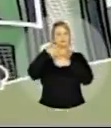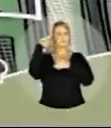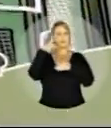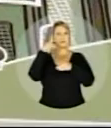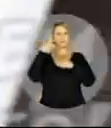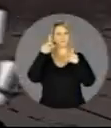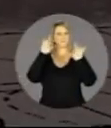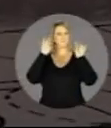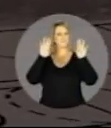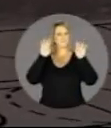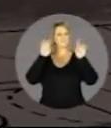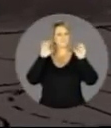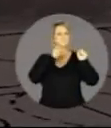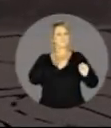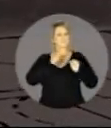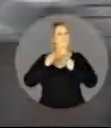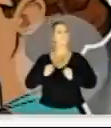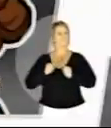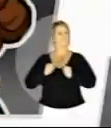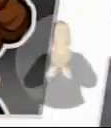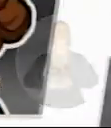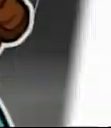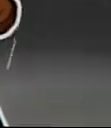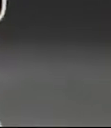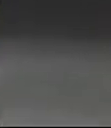Seu voto tem superpoderes.